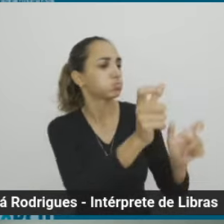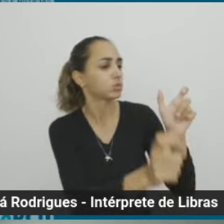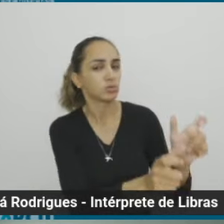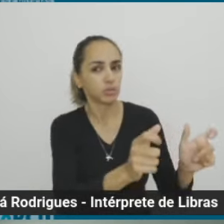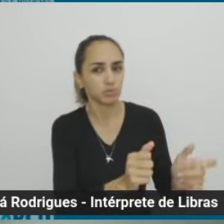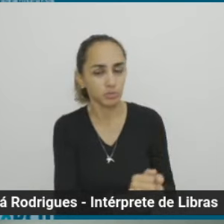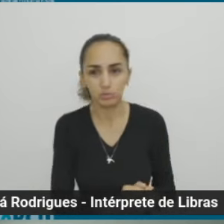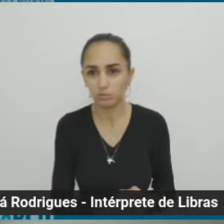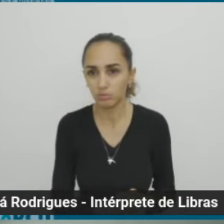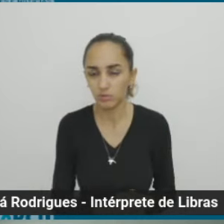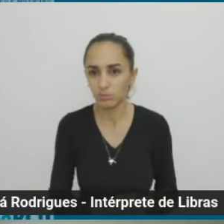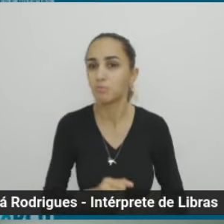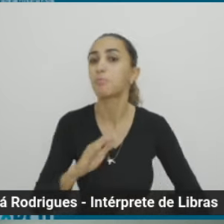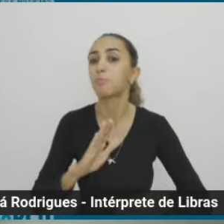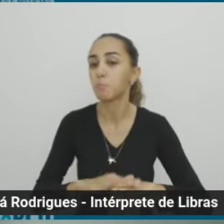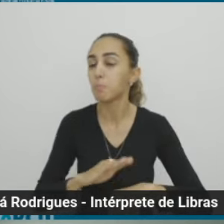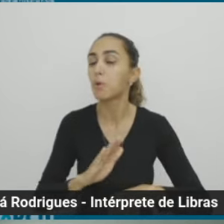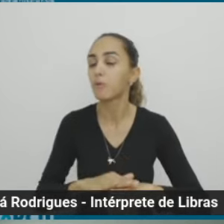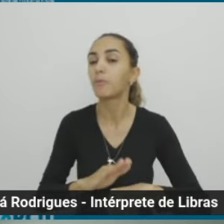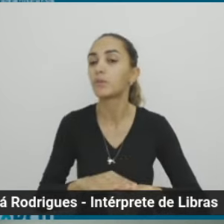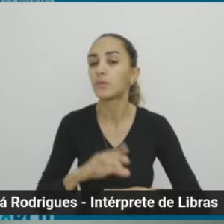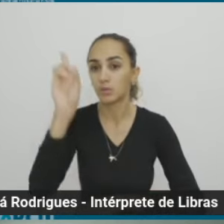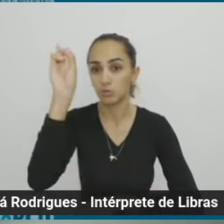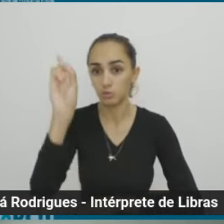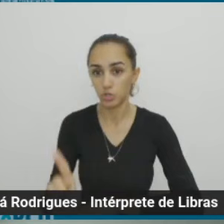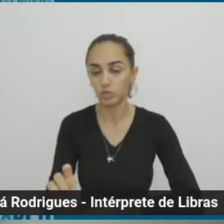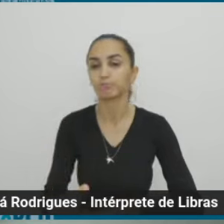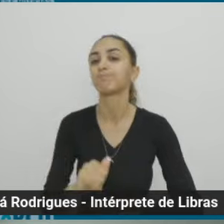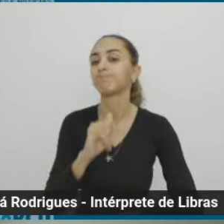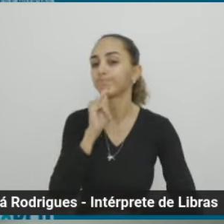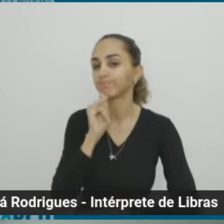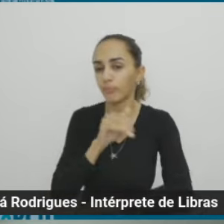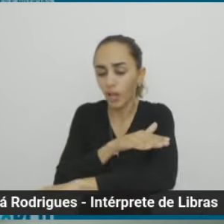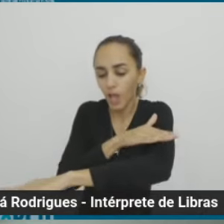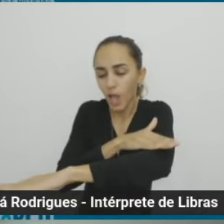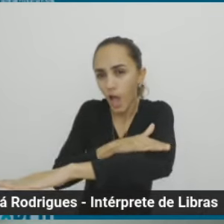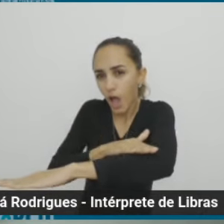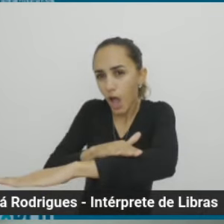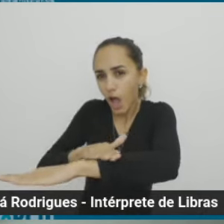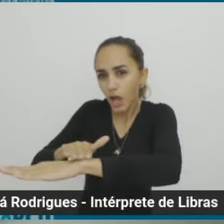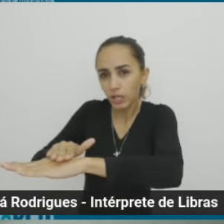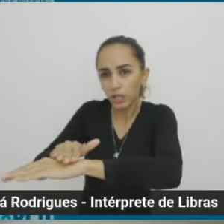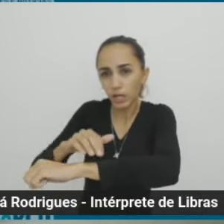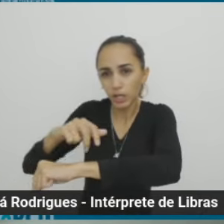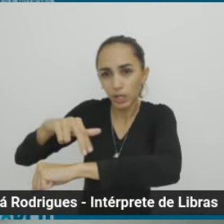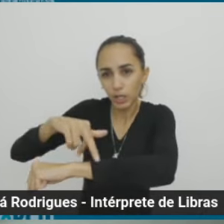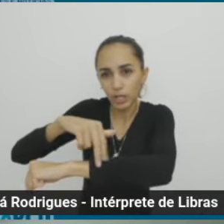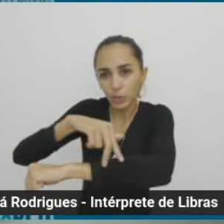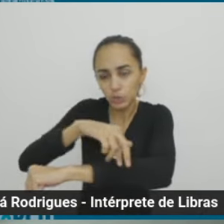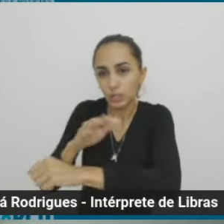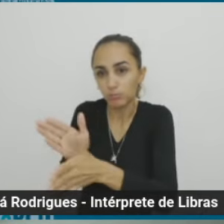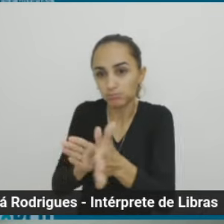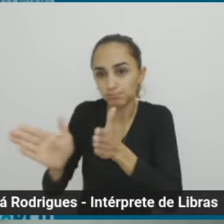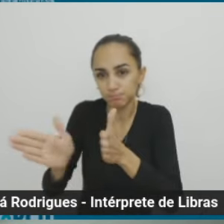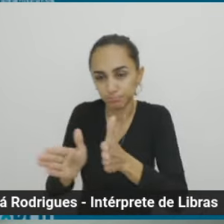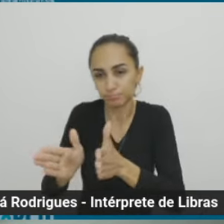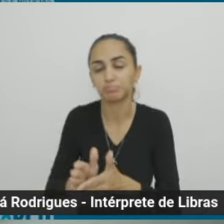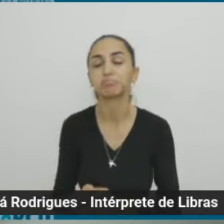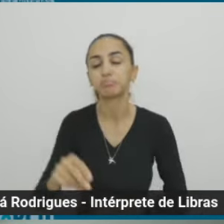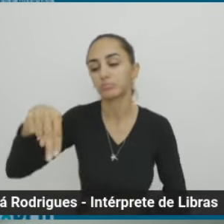seus direitos. Se essa calçada fosse acessível, por exemplo, doutora Nancy, com certeza, nela